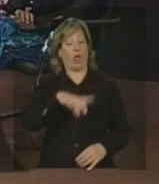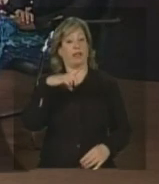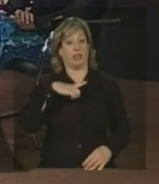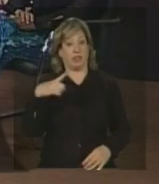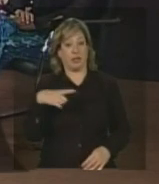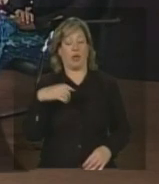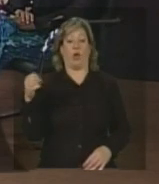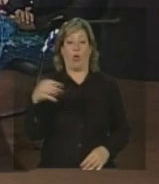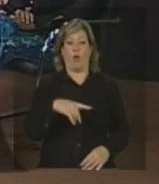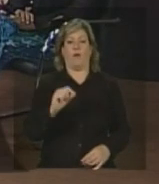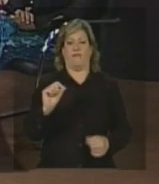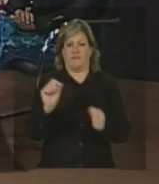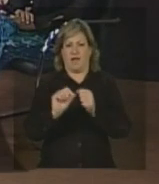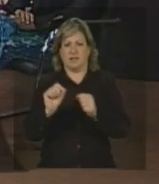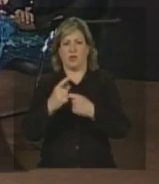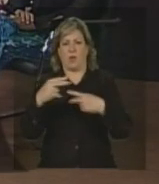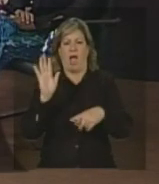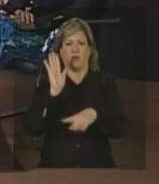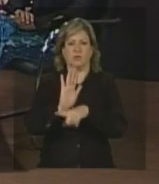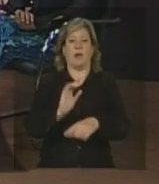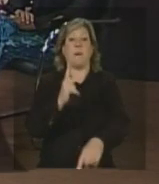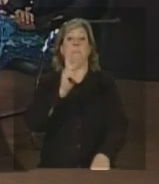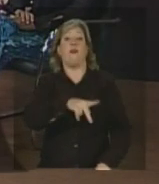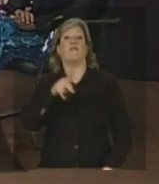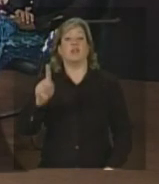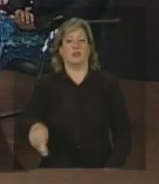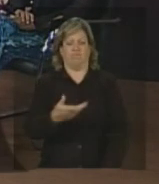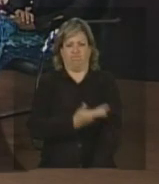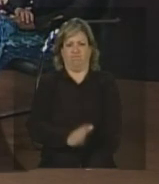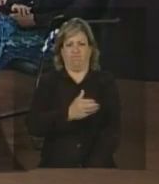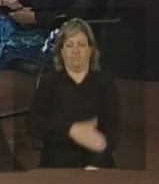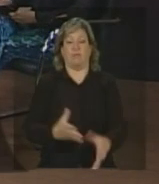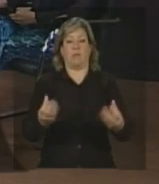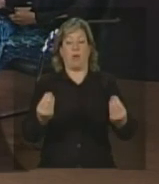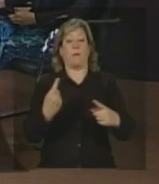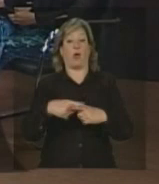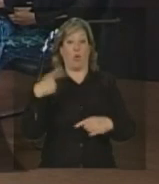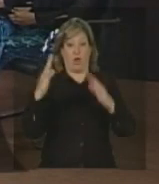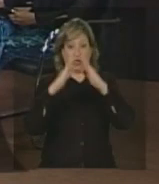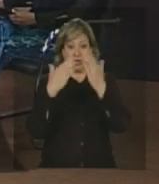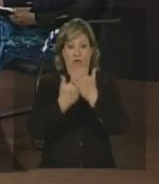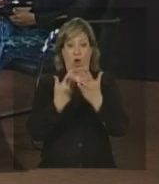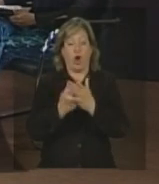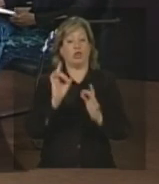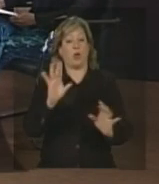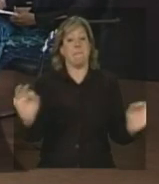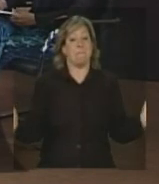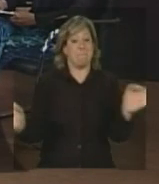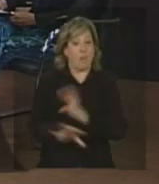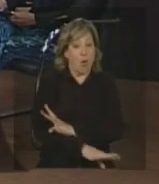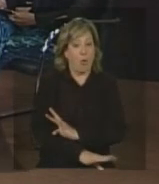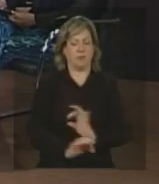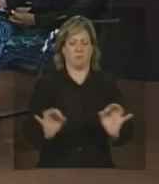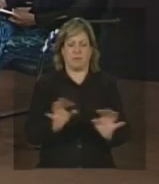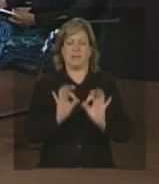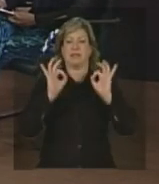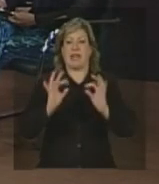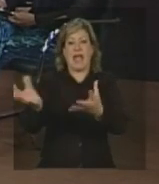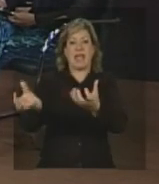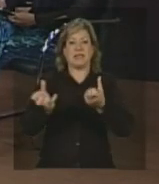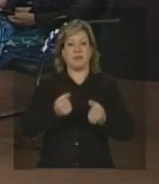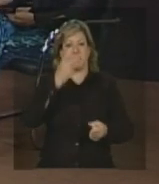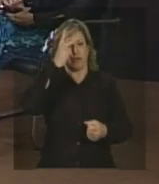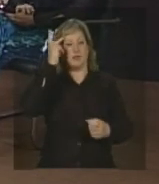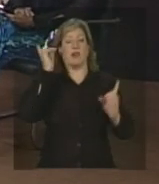de professores, porque nós entendemos que a escola ela só estará de fato pronta, preparada para receber as pessoas